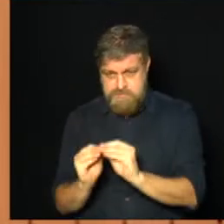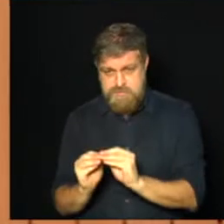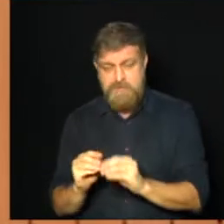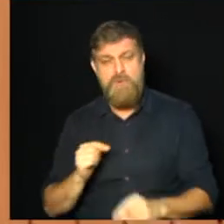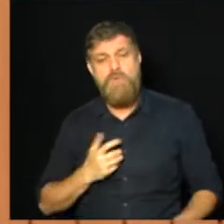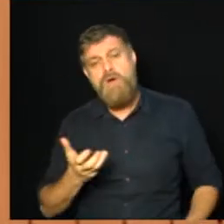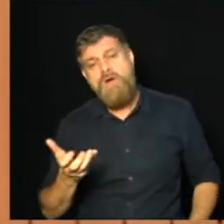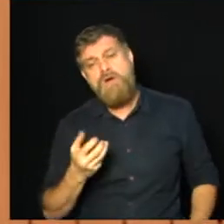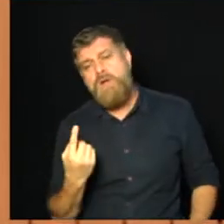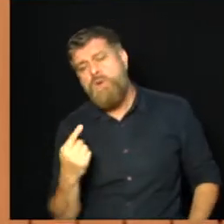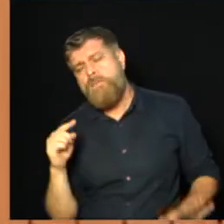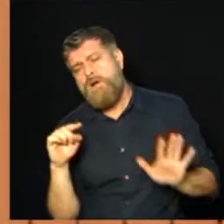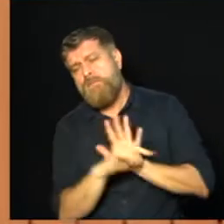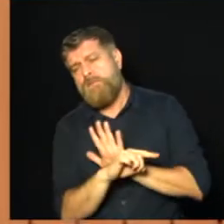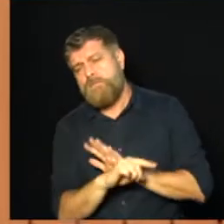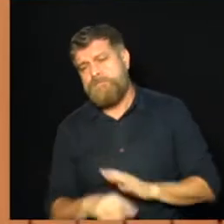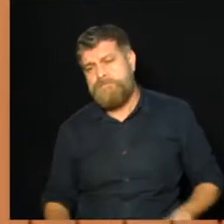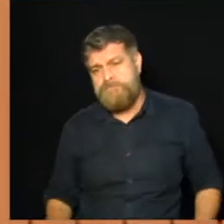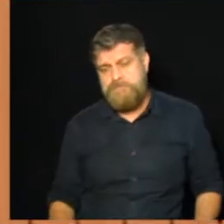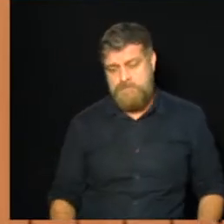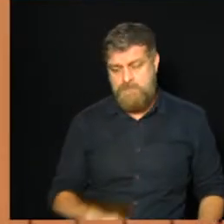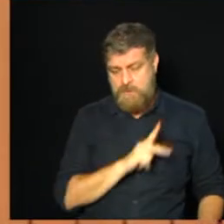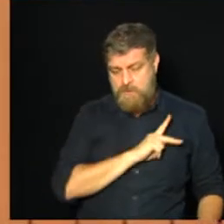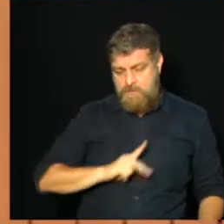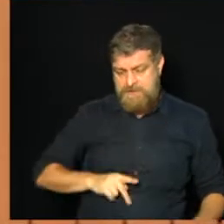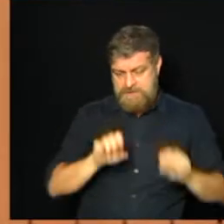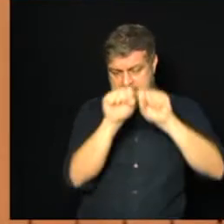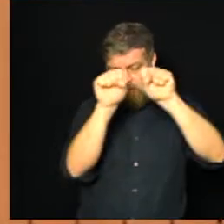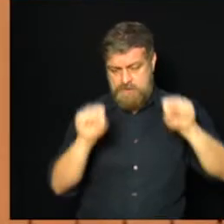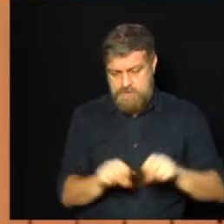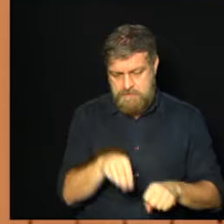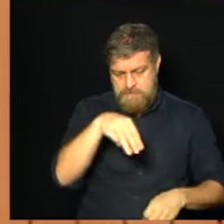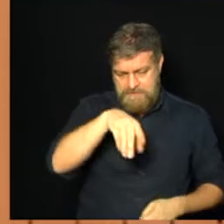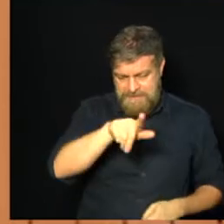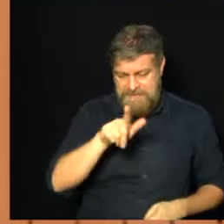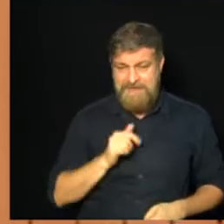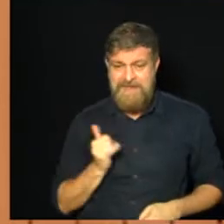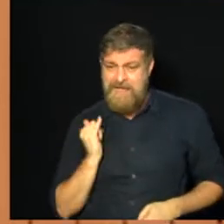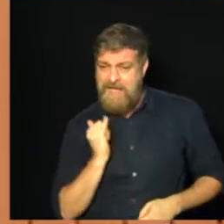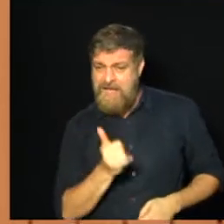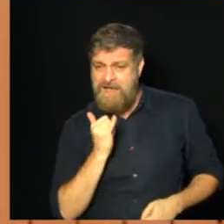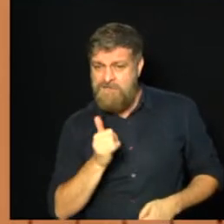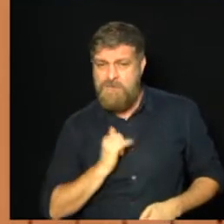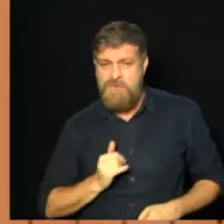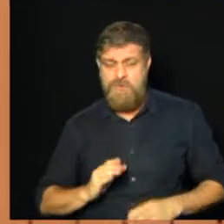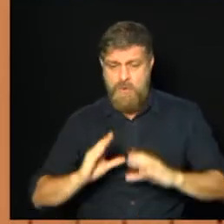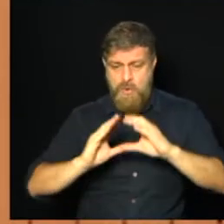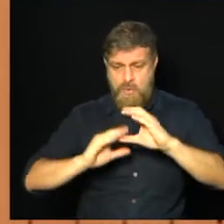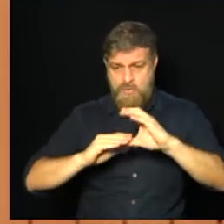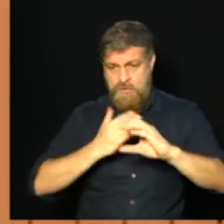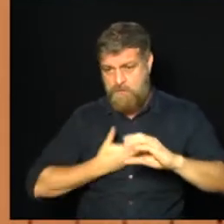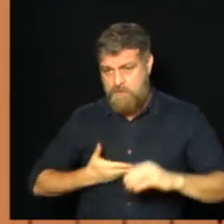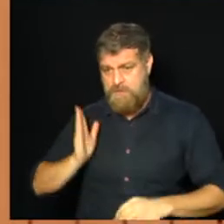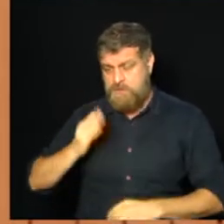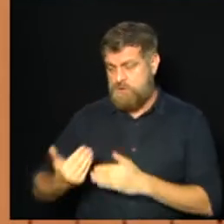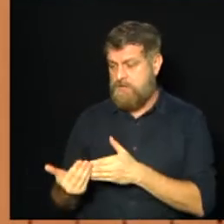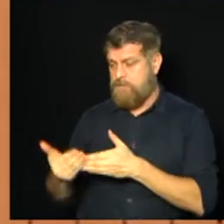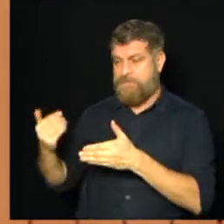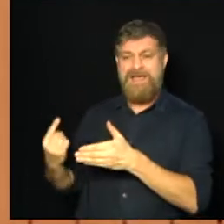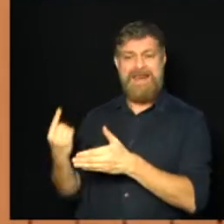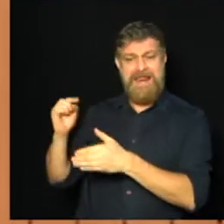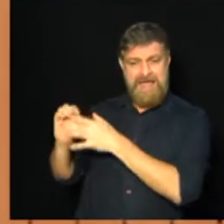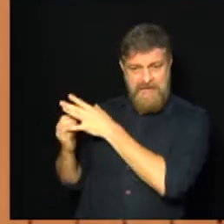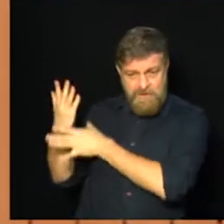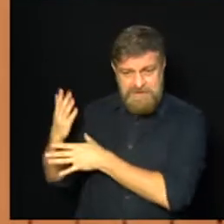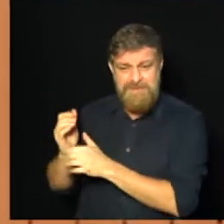que é o seguinte, o doutor Sérgio comentou que houve uma dificuldade da reposição com os concursos já realizados, houve essa dificuldade de